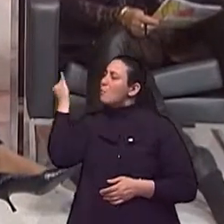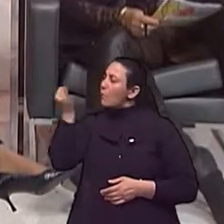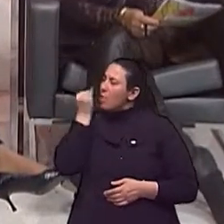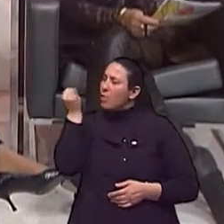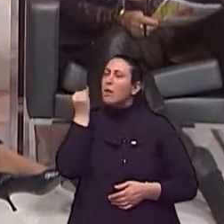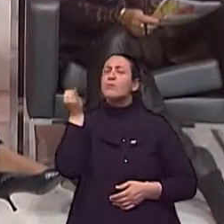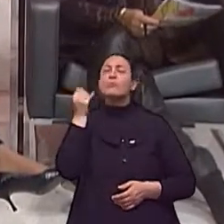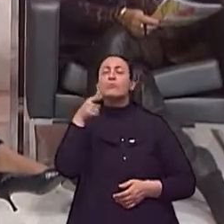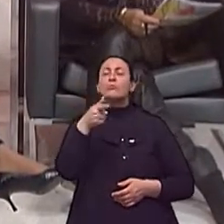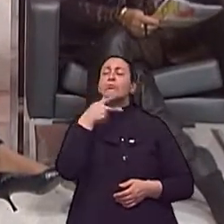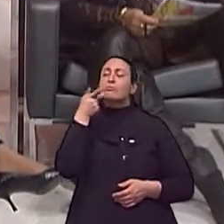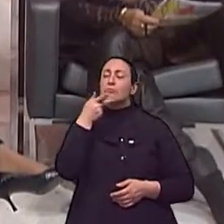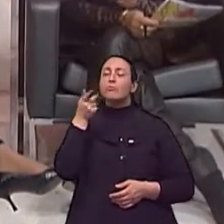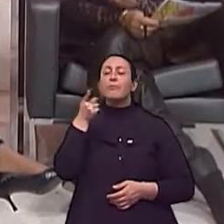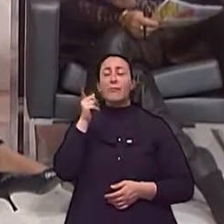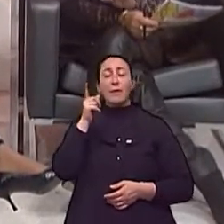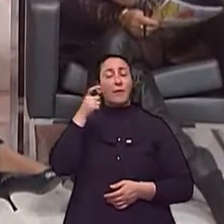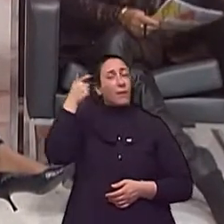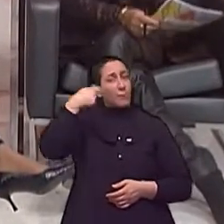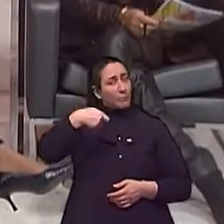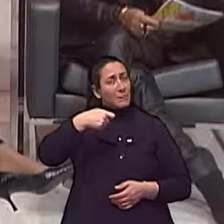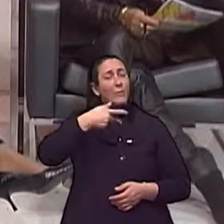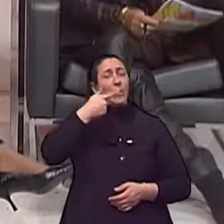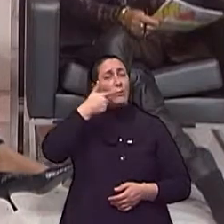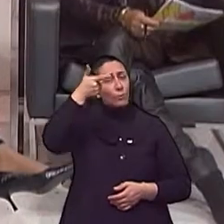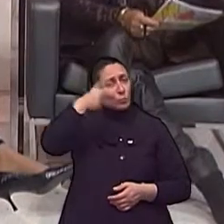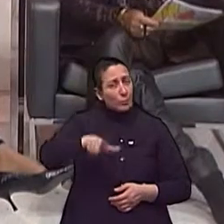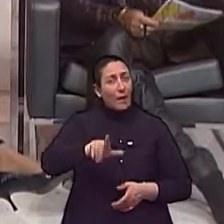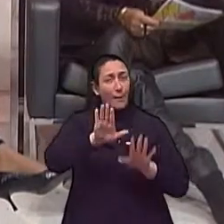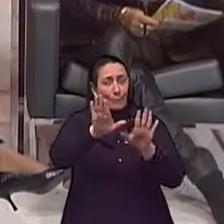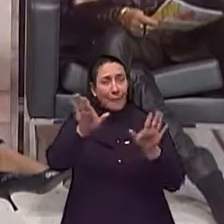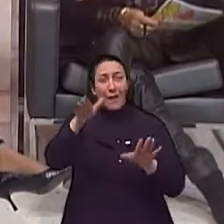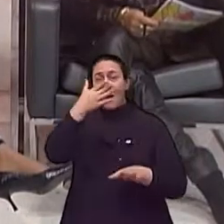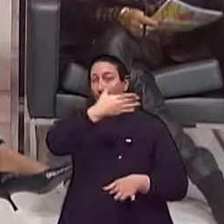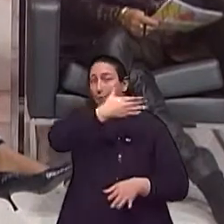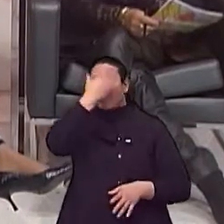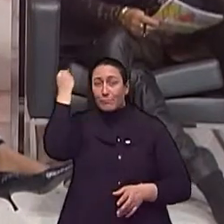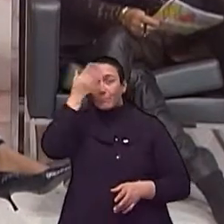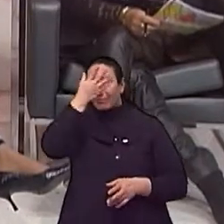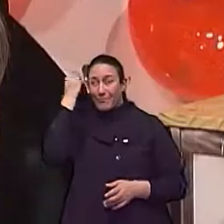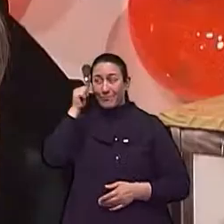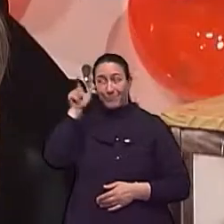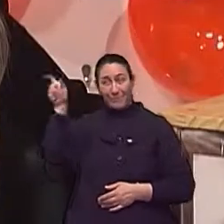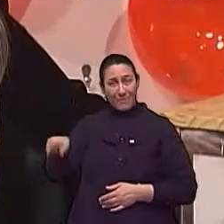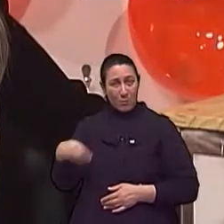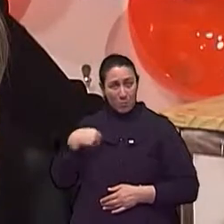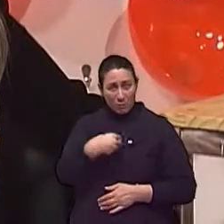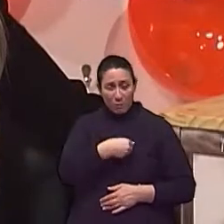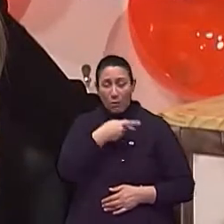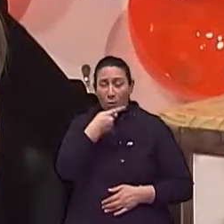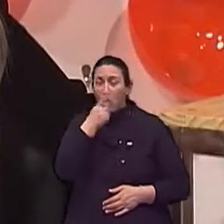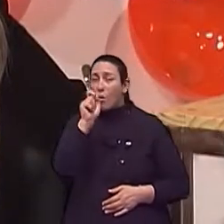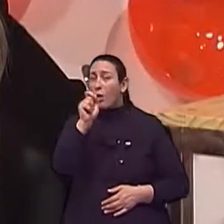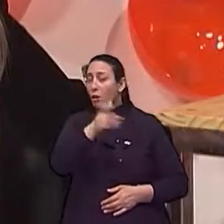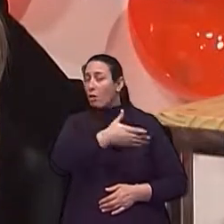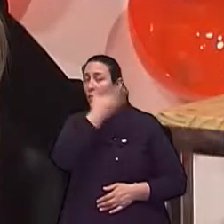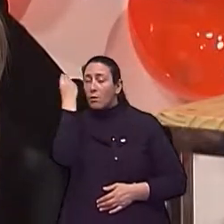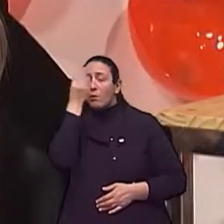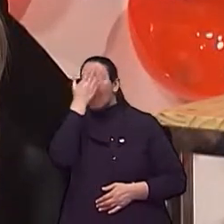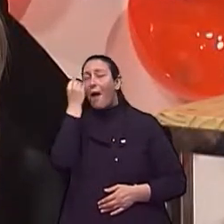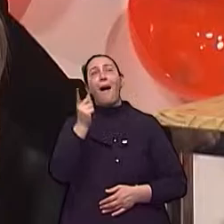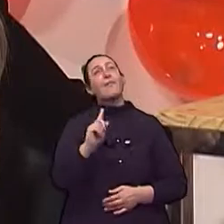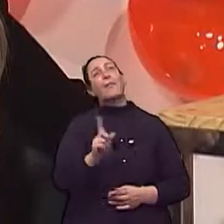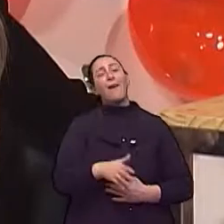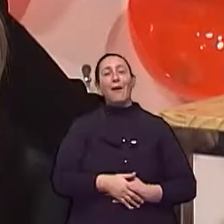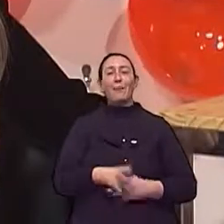e Vale repetir mais uma vez eh a perda de memória que nem a doutora colocou aqui importante alguns não é assim